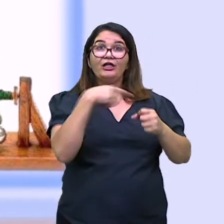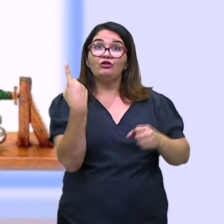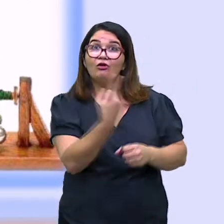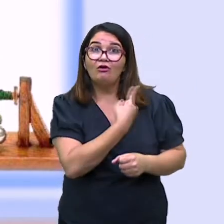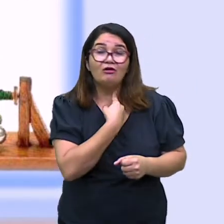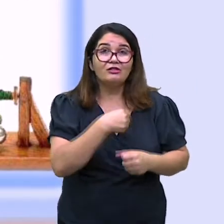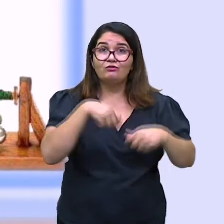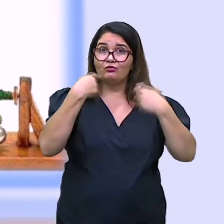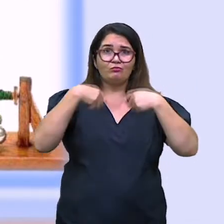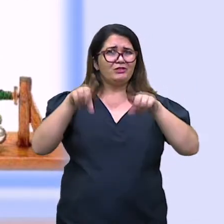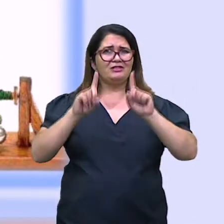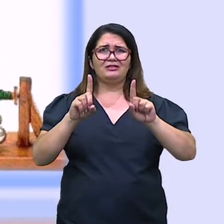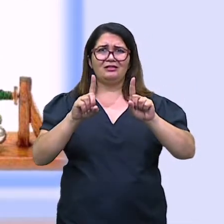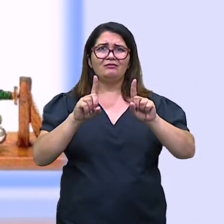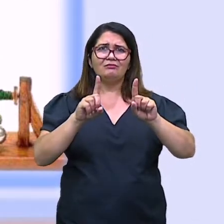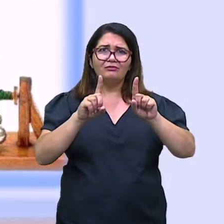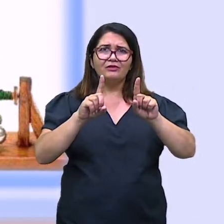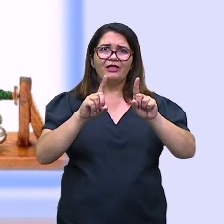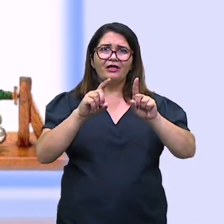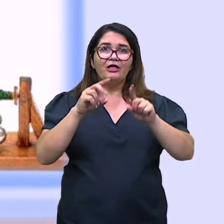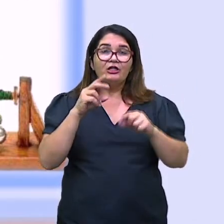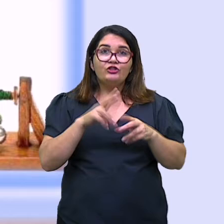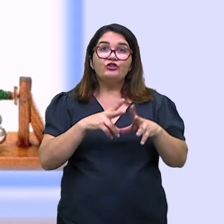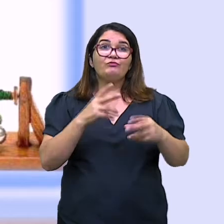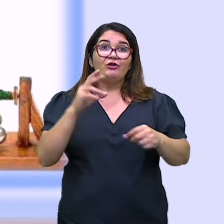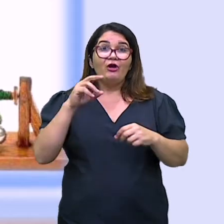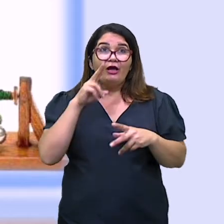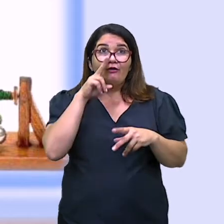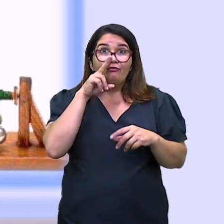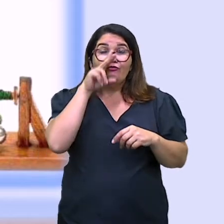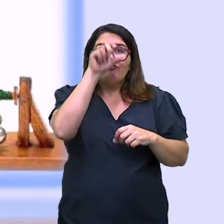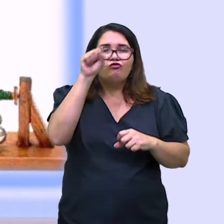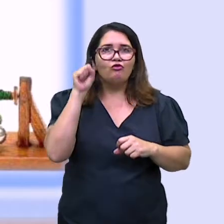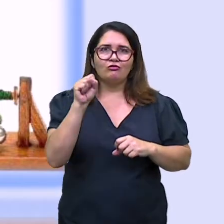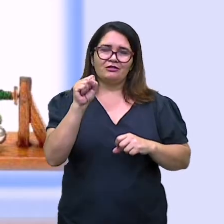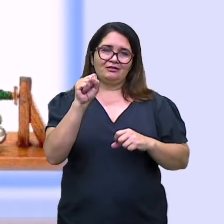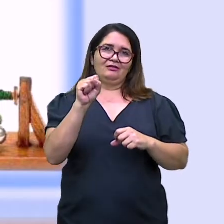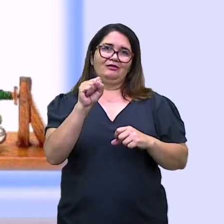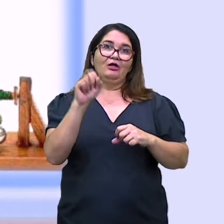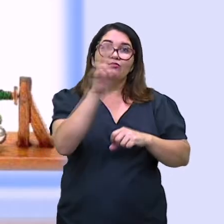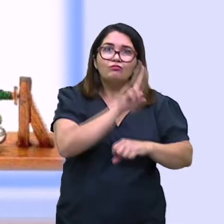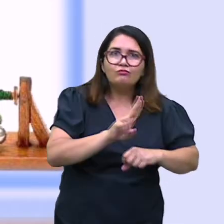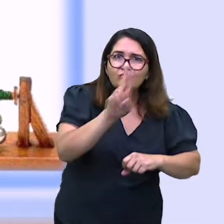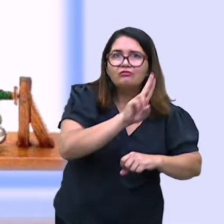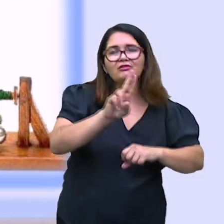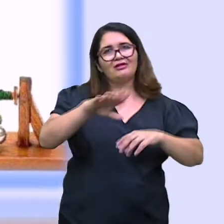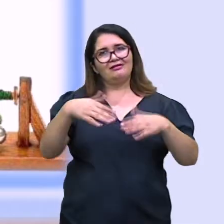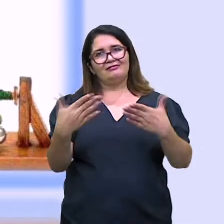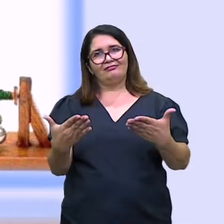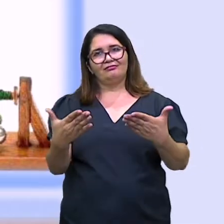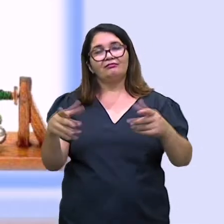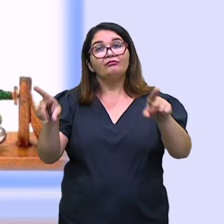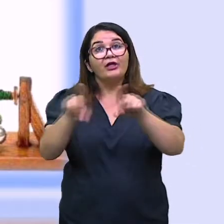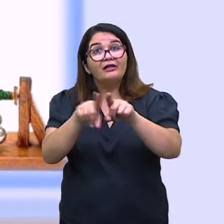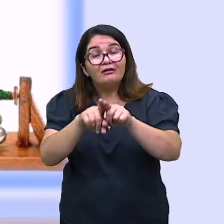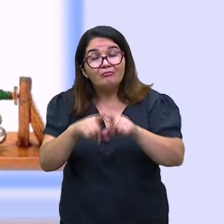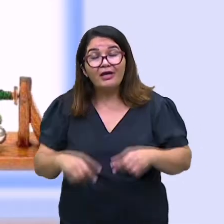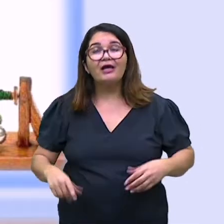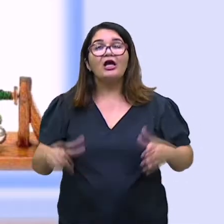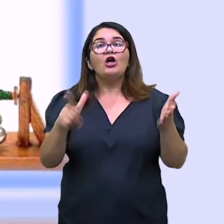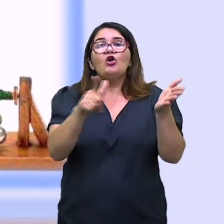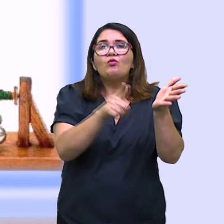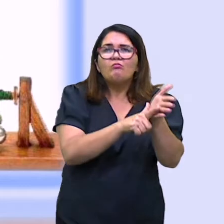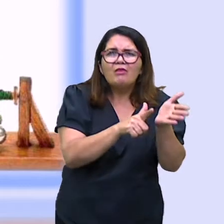aulas? Vocês têm parado para pensar? Quando vocês vão cortar um papel usando a tesoura, às